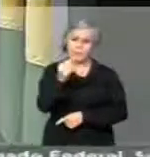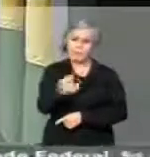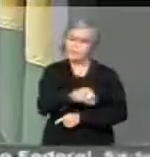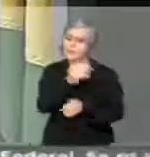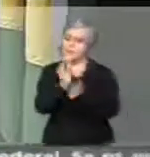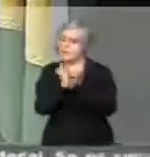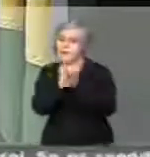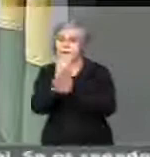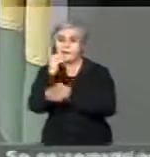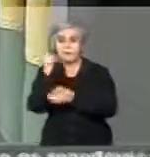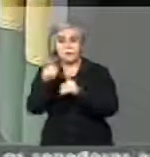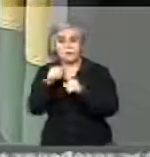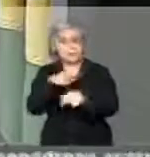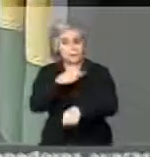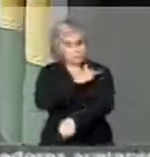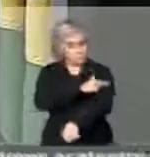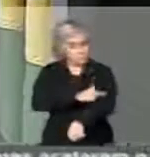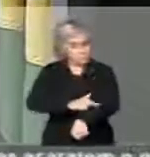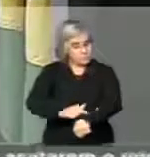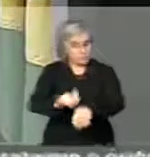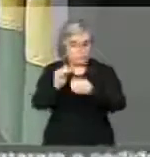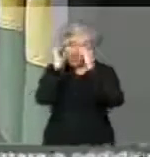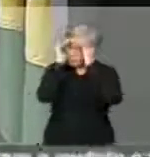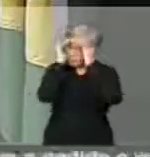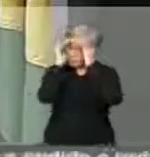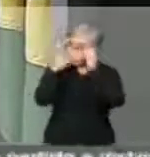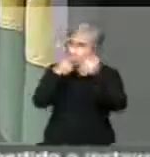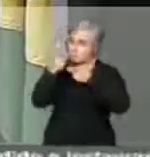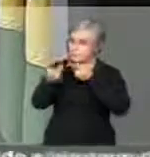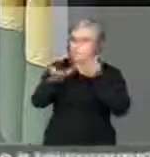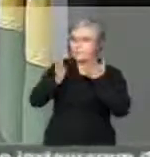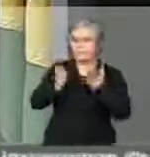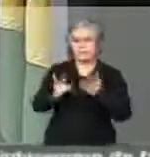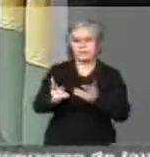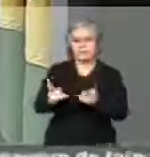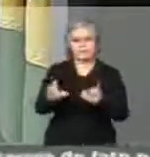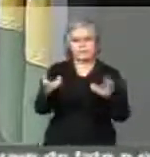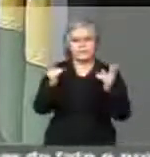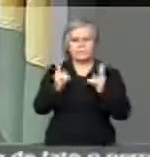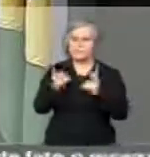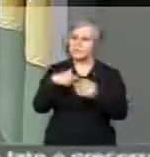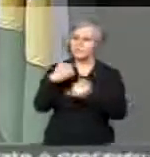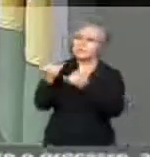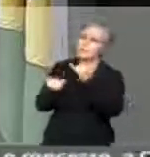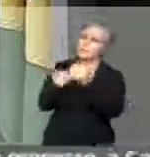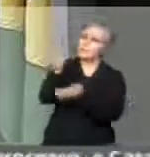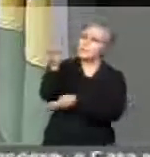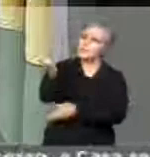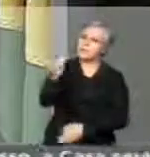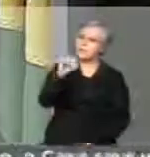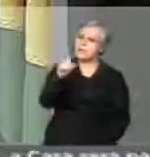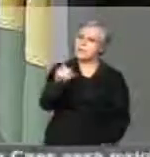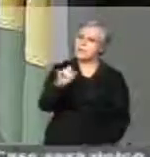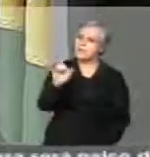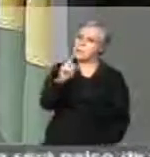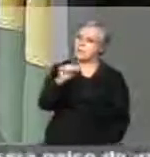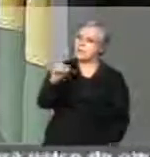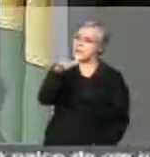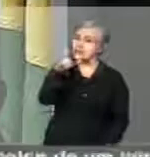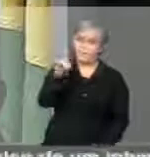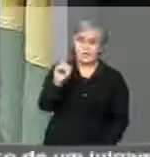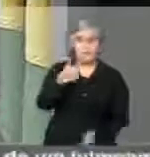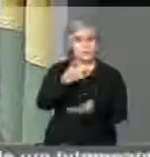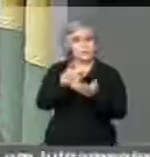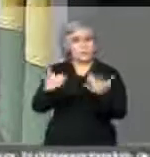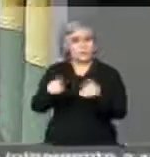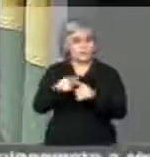sou cortês nos meus atos, nas minhas atitudes. Brinco sempre com o deputado Zé Geraldo. Agora, eu não posso